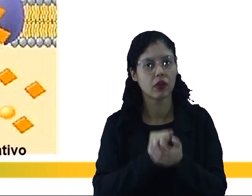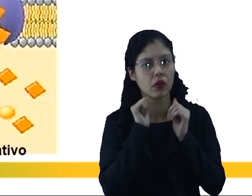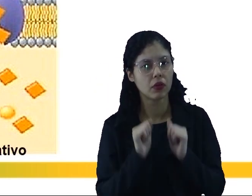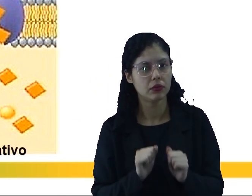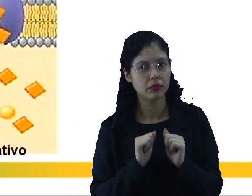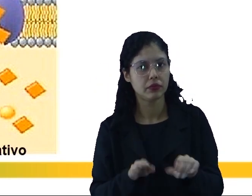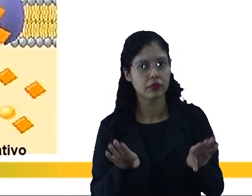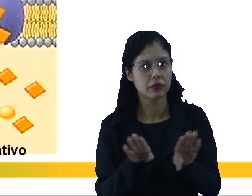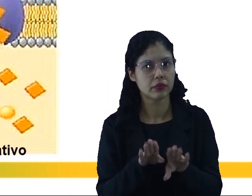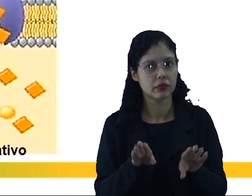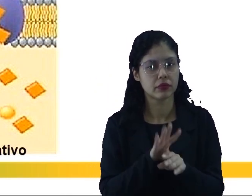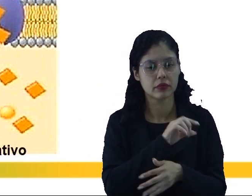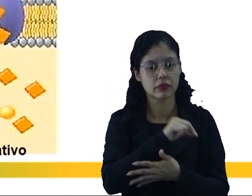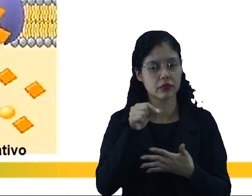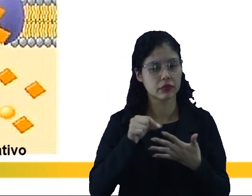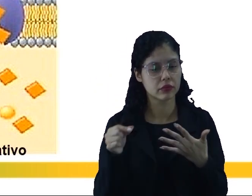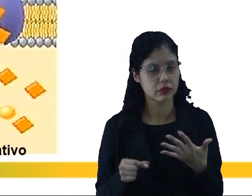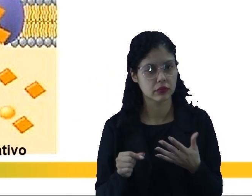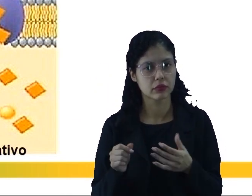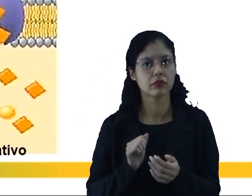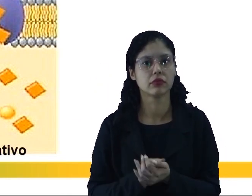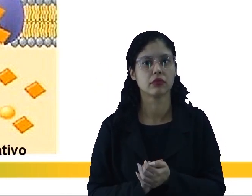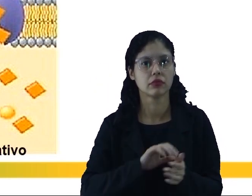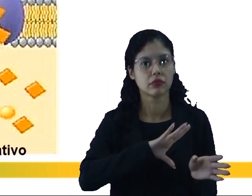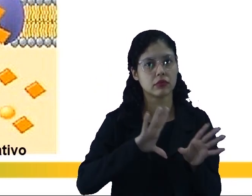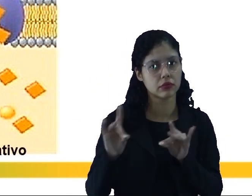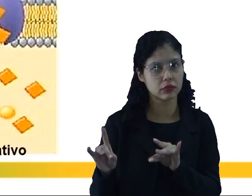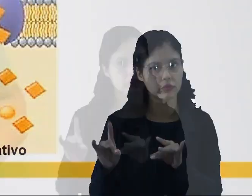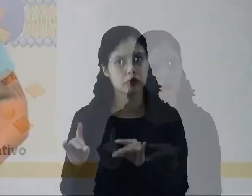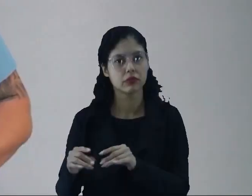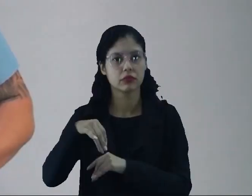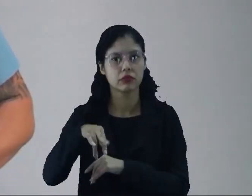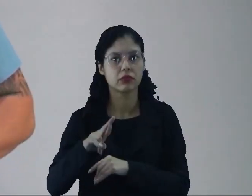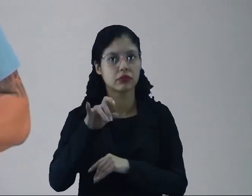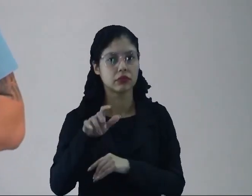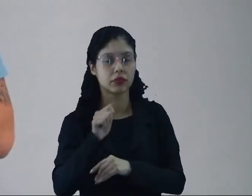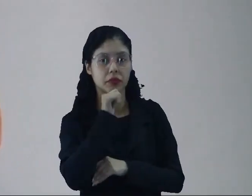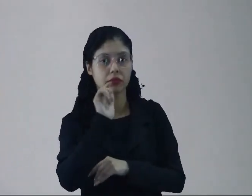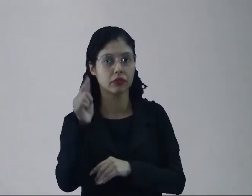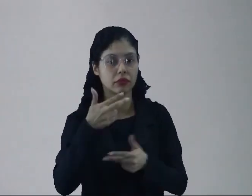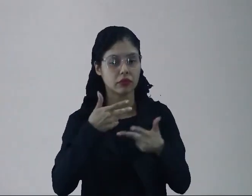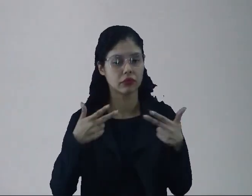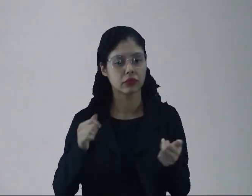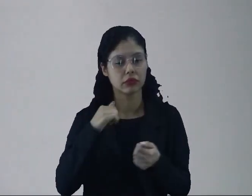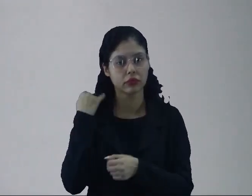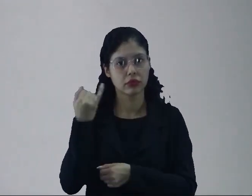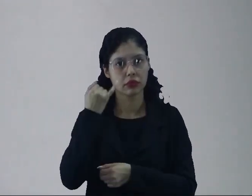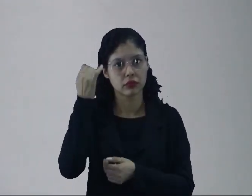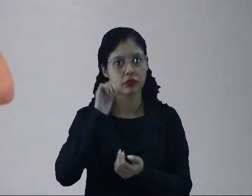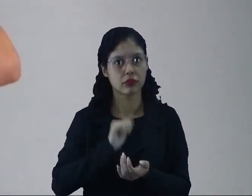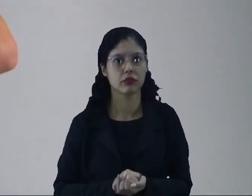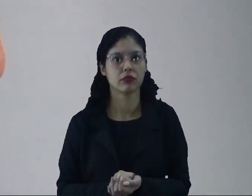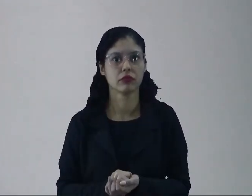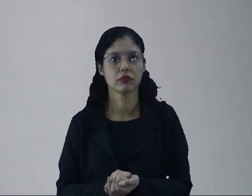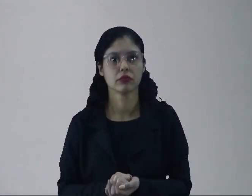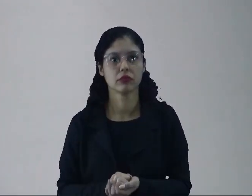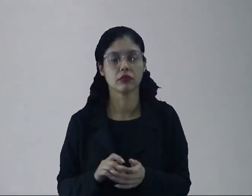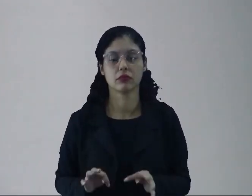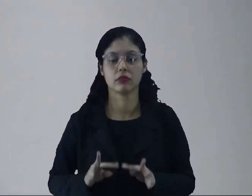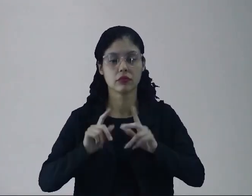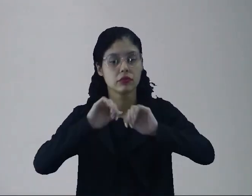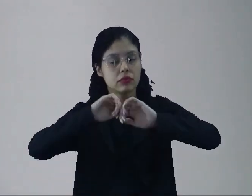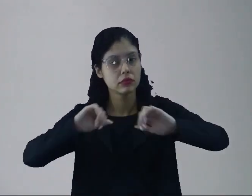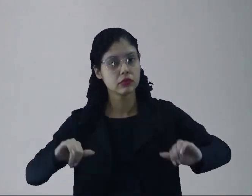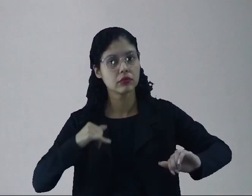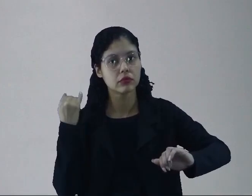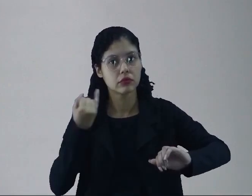pode pegar esse elemento e transportar através da membrana. Outra coisa importante é que a membrana, apesar de toda essa